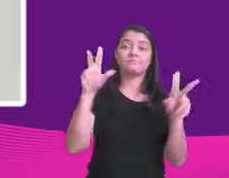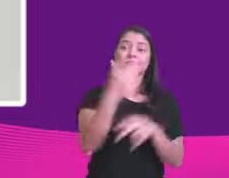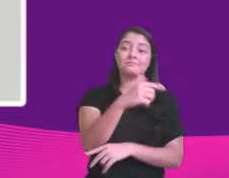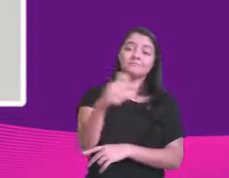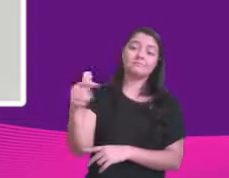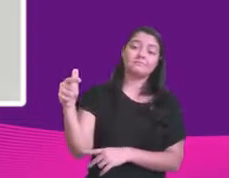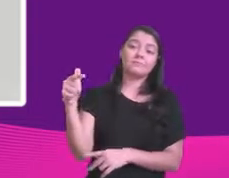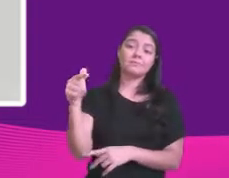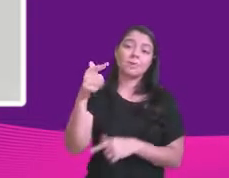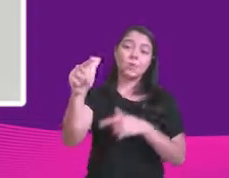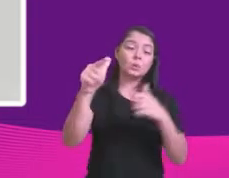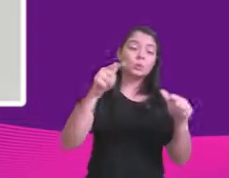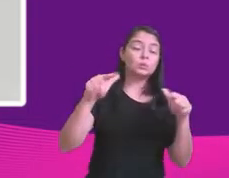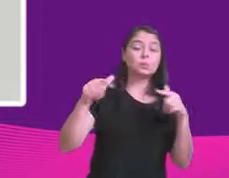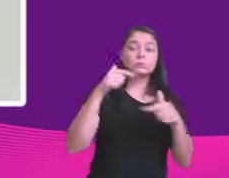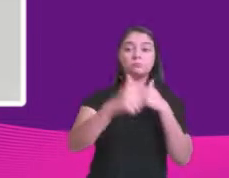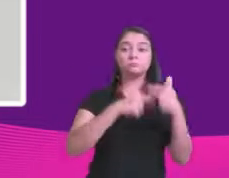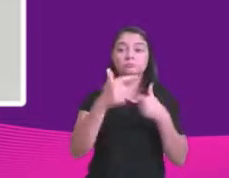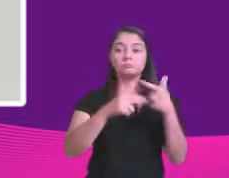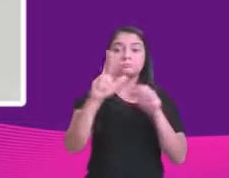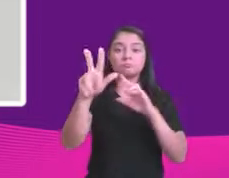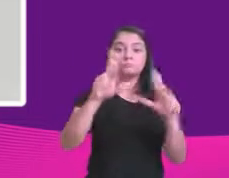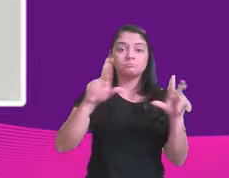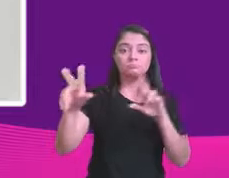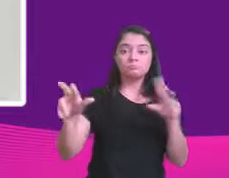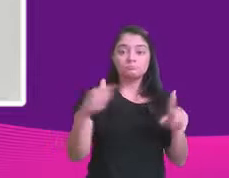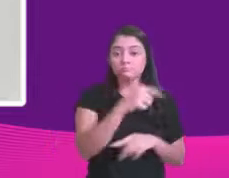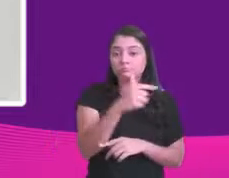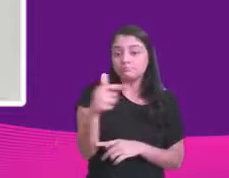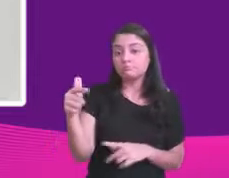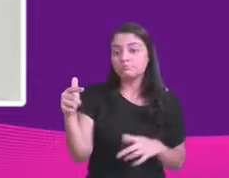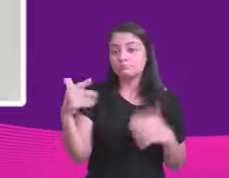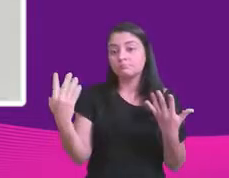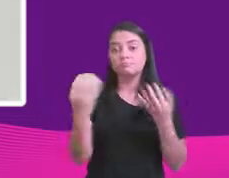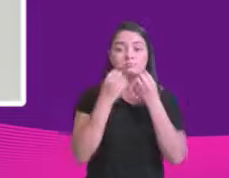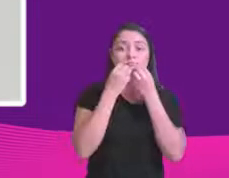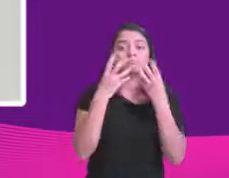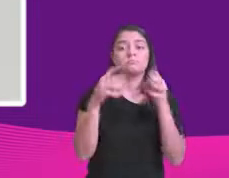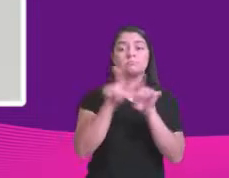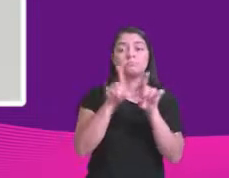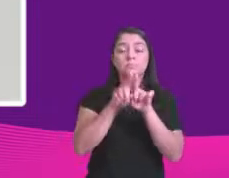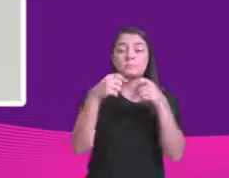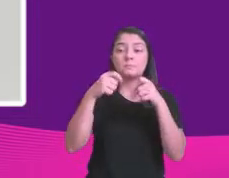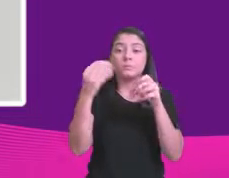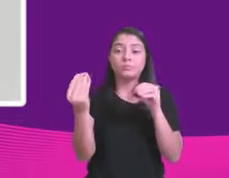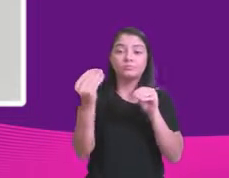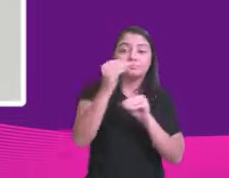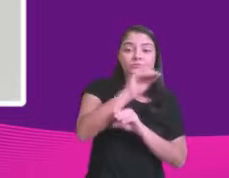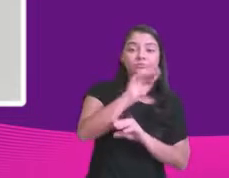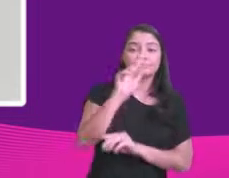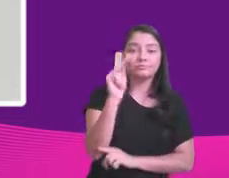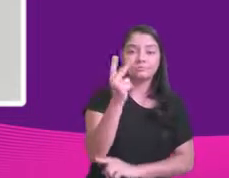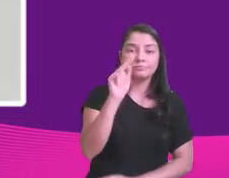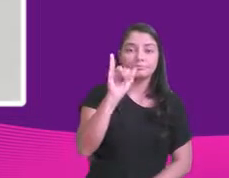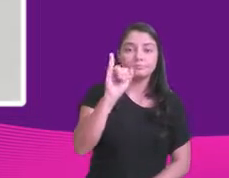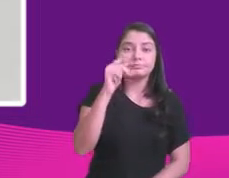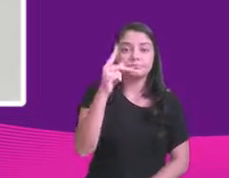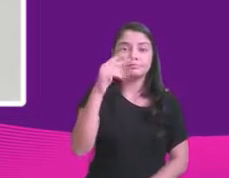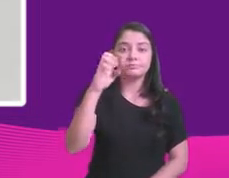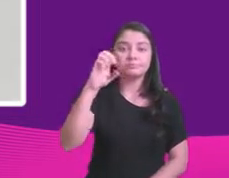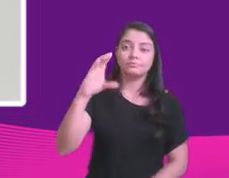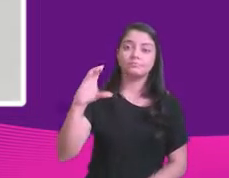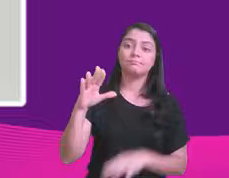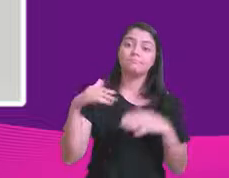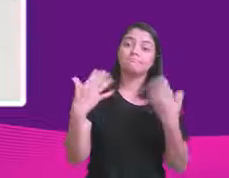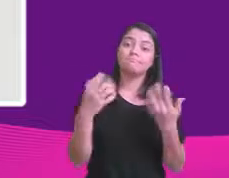outros trabalhos que eram só citorredução secundária sem adição da HiPEC. Então, mais uma vez, não sendo indicada